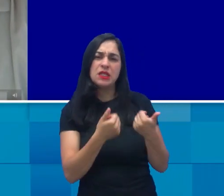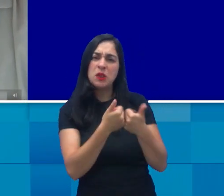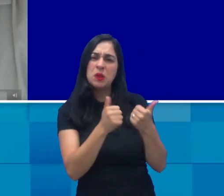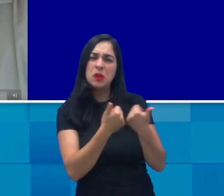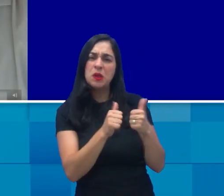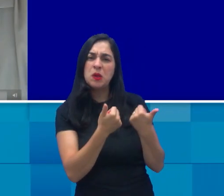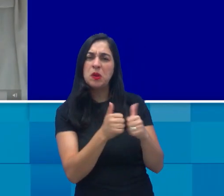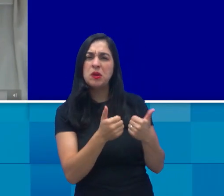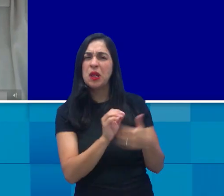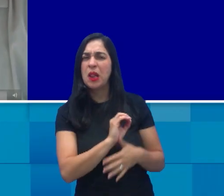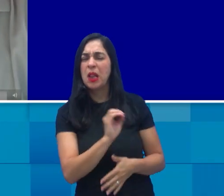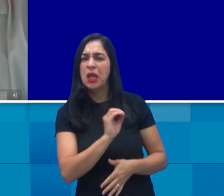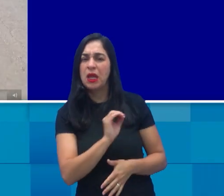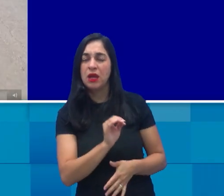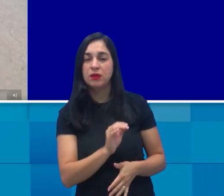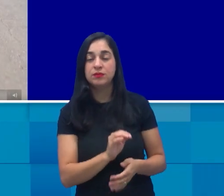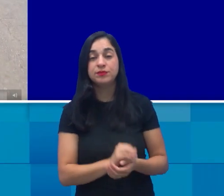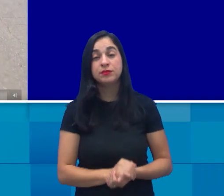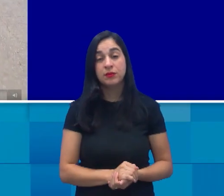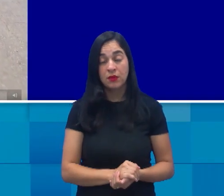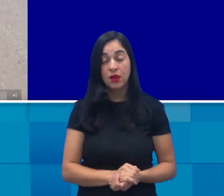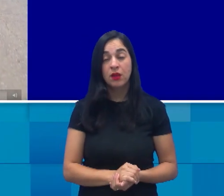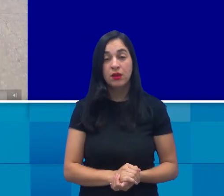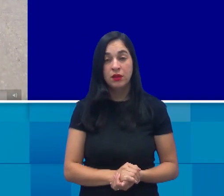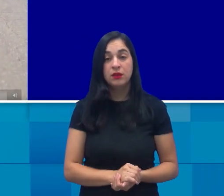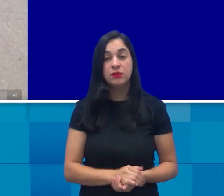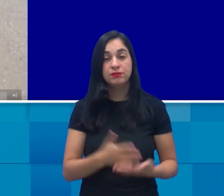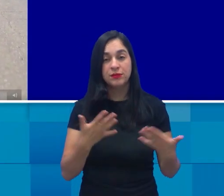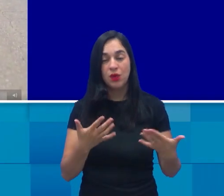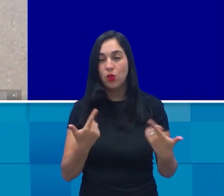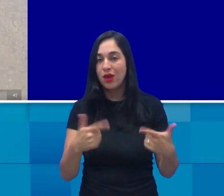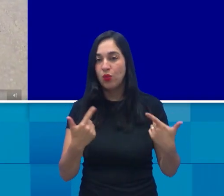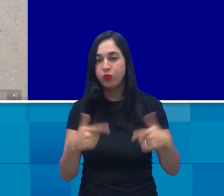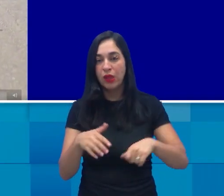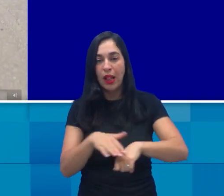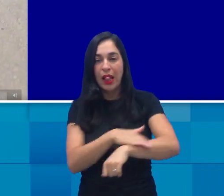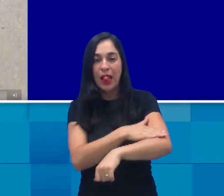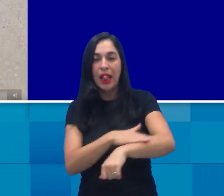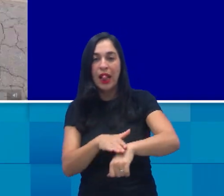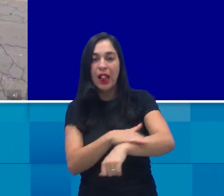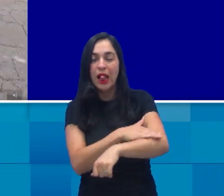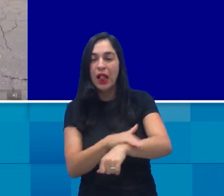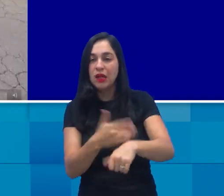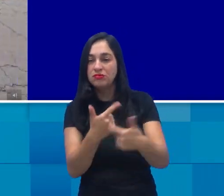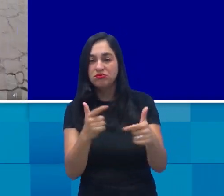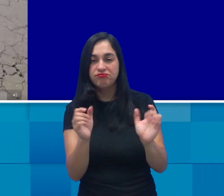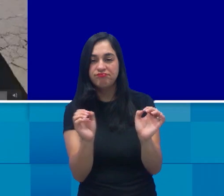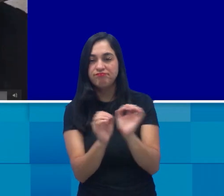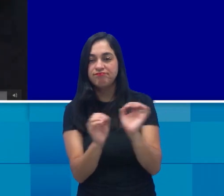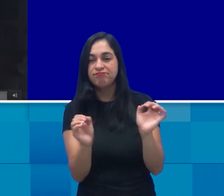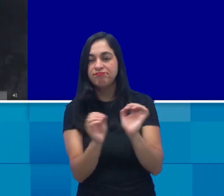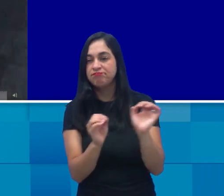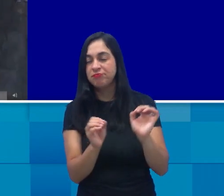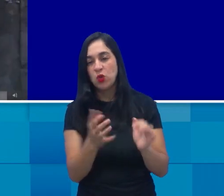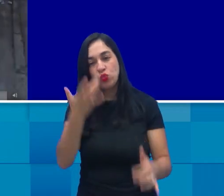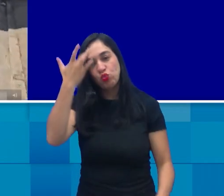sucateado, de vias sem acostamento, sem calçada, não vai sentir na